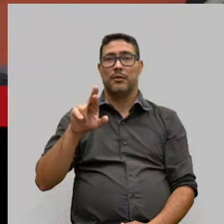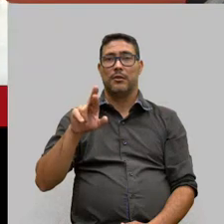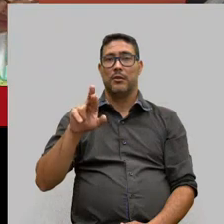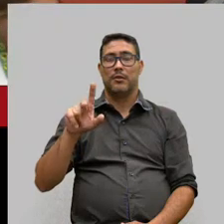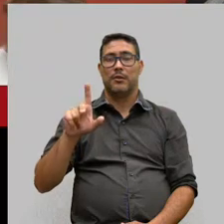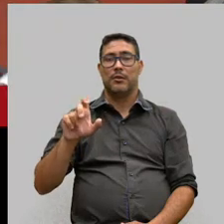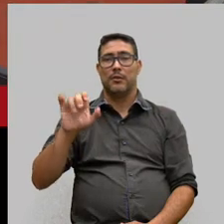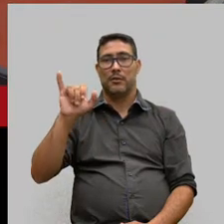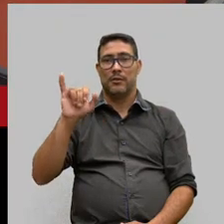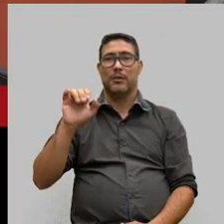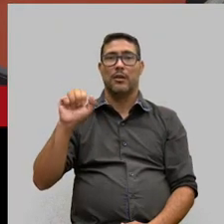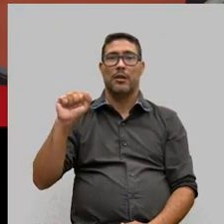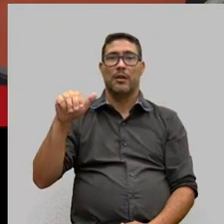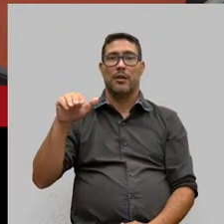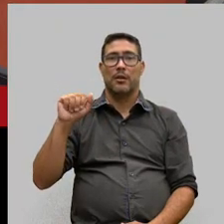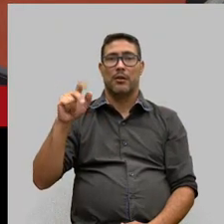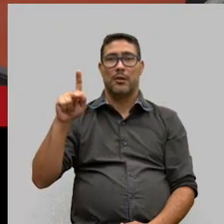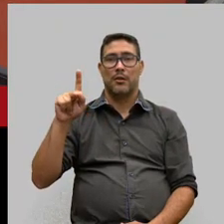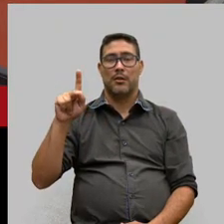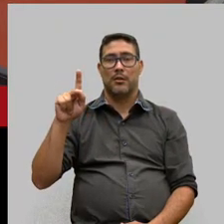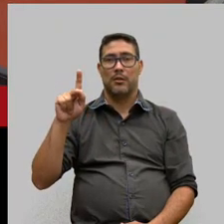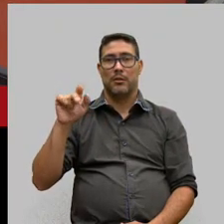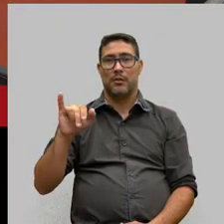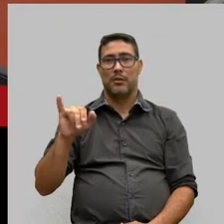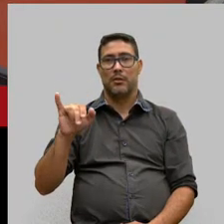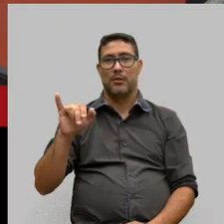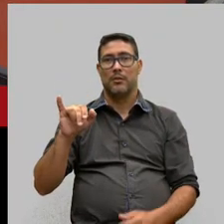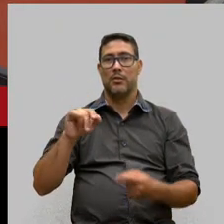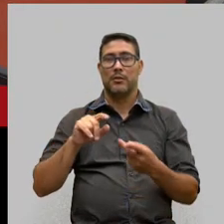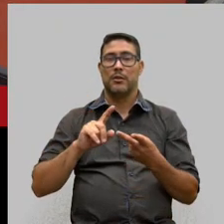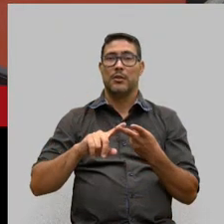amab de Barbacena e depois o Pedro